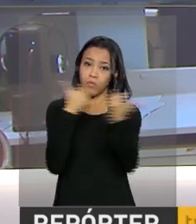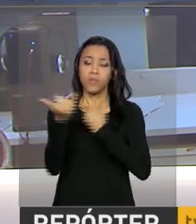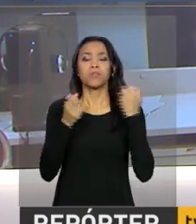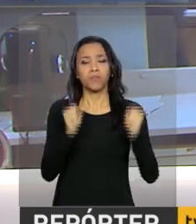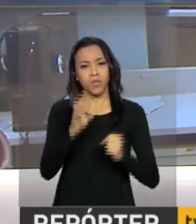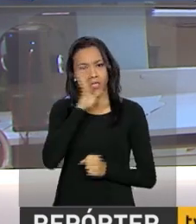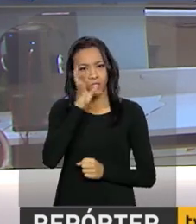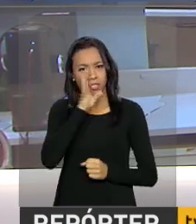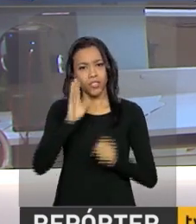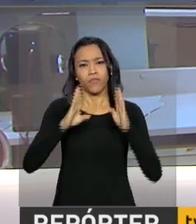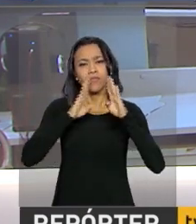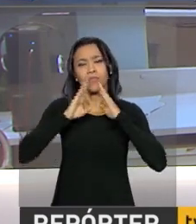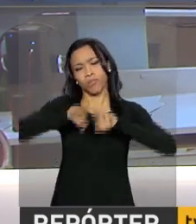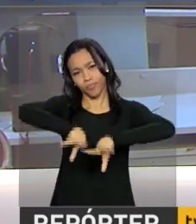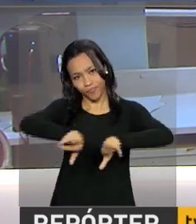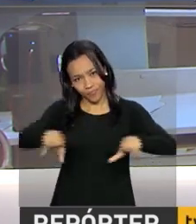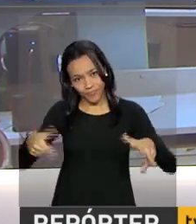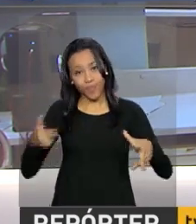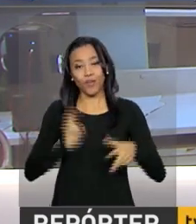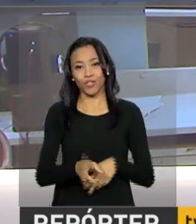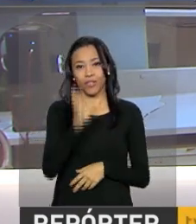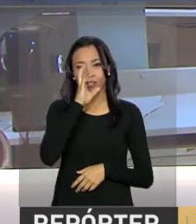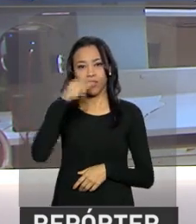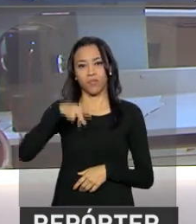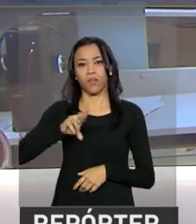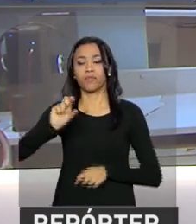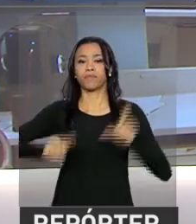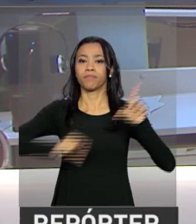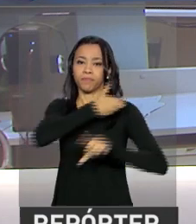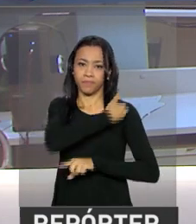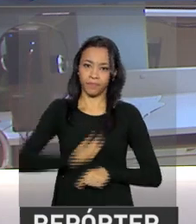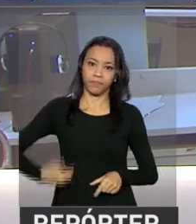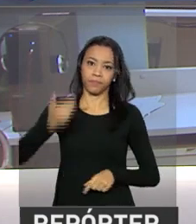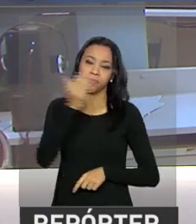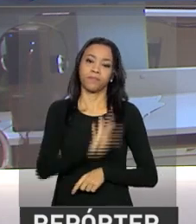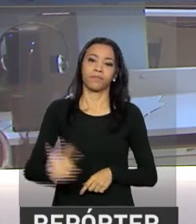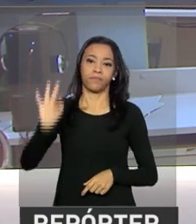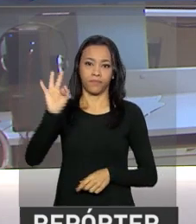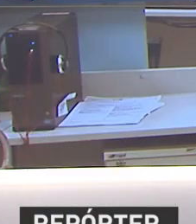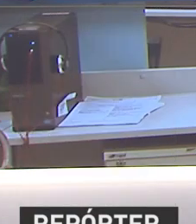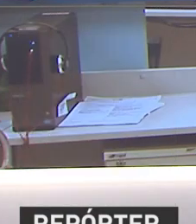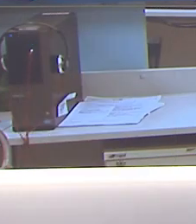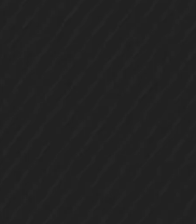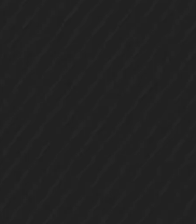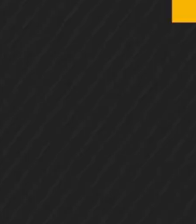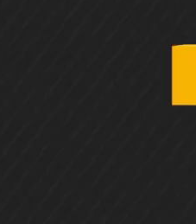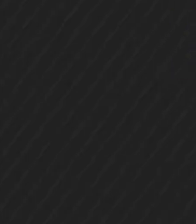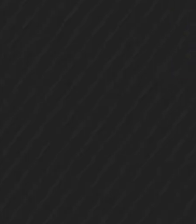as novidades em nossas redes sociais. Continue com a gente, NBR, a TV do Governo Federal.